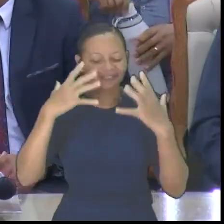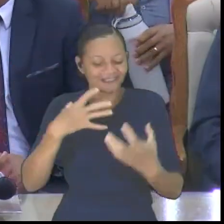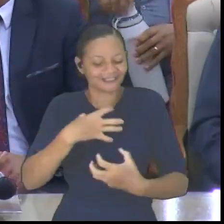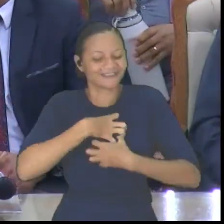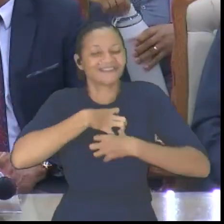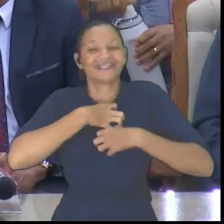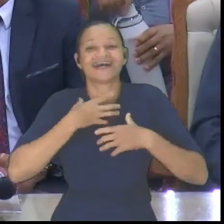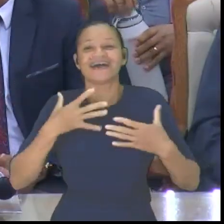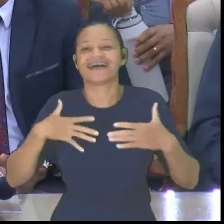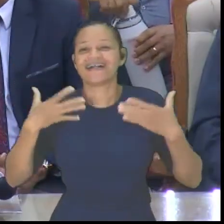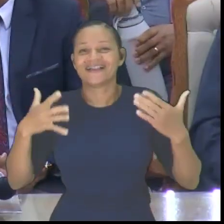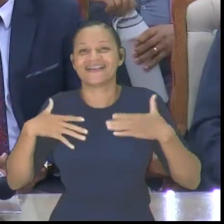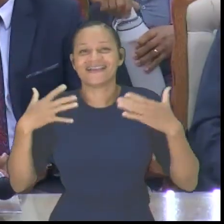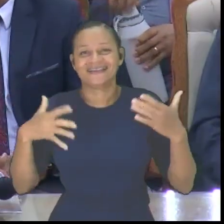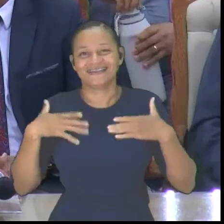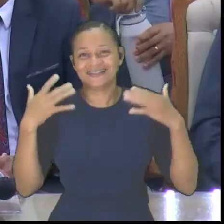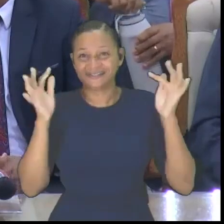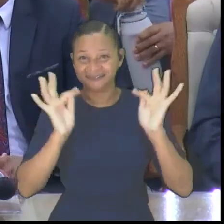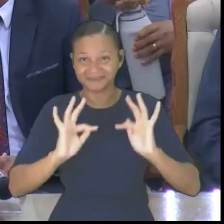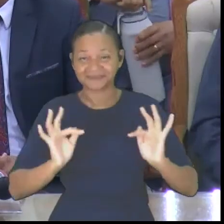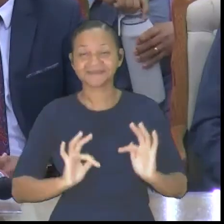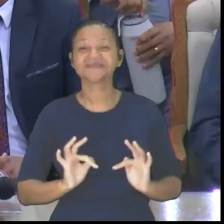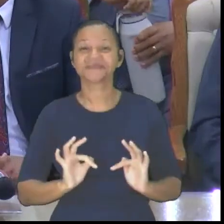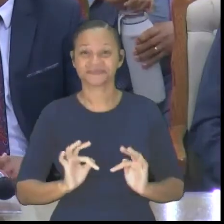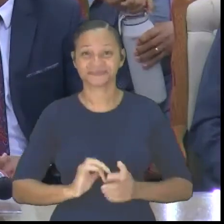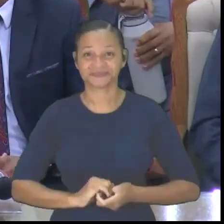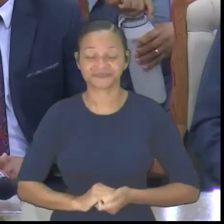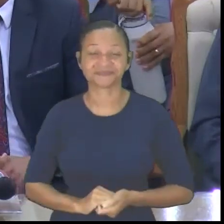alegre. Deus abençoe